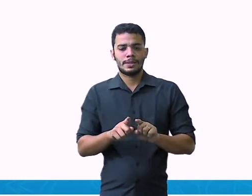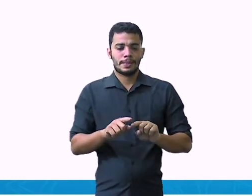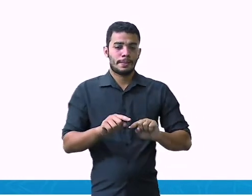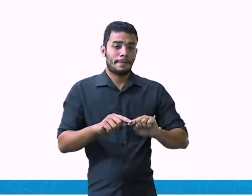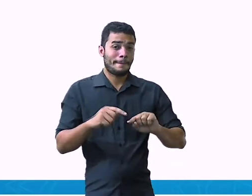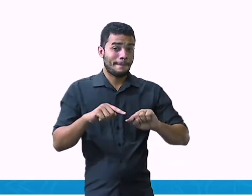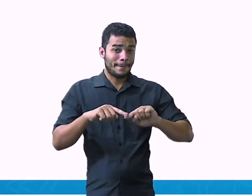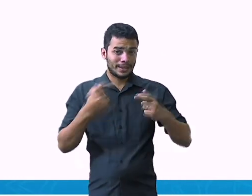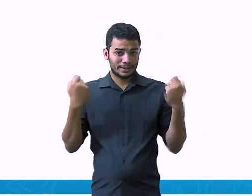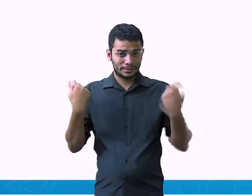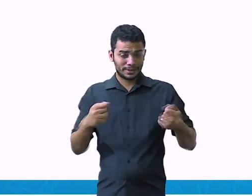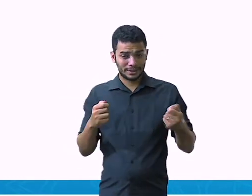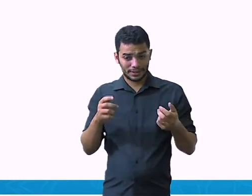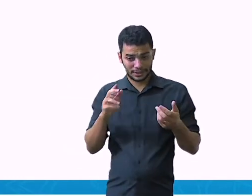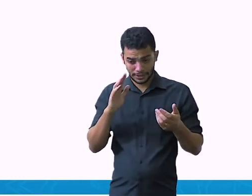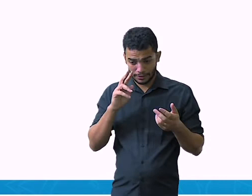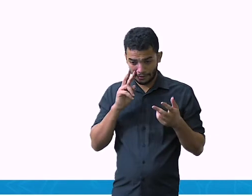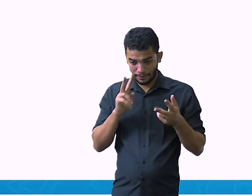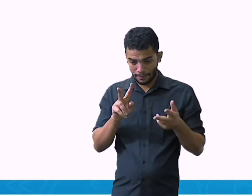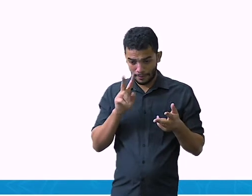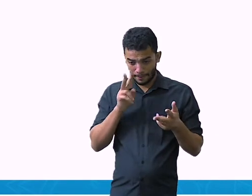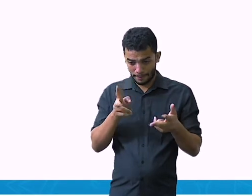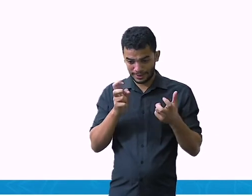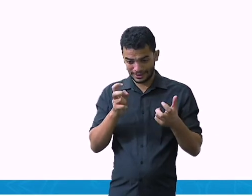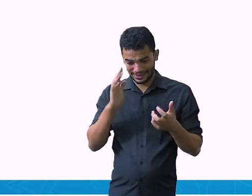vai representar o meu denominador.